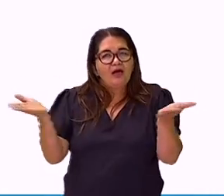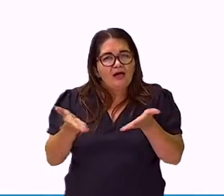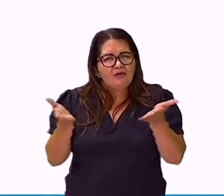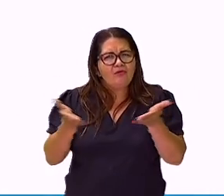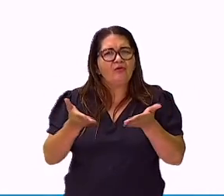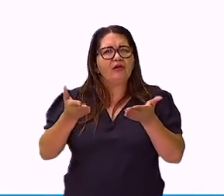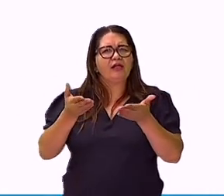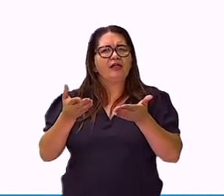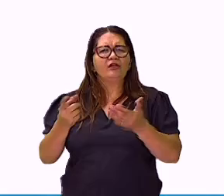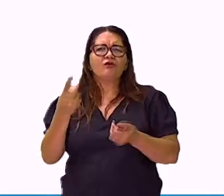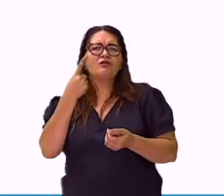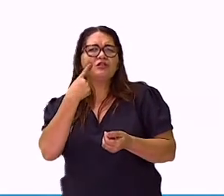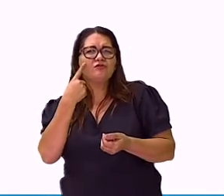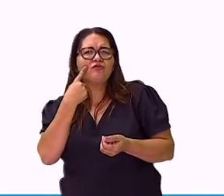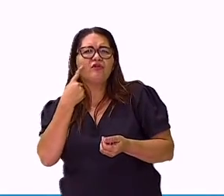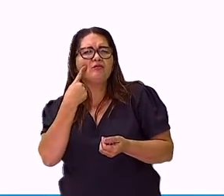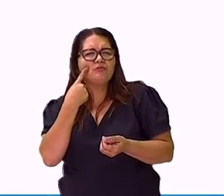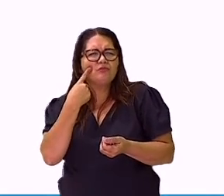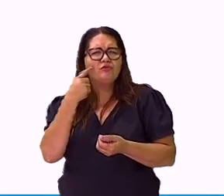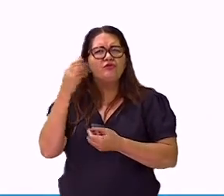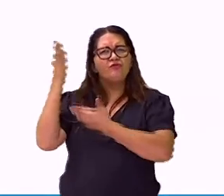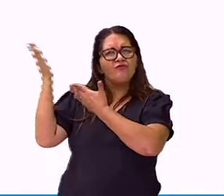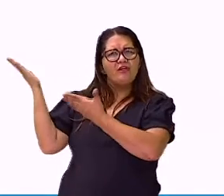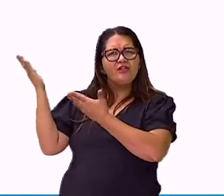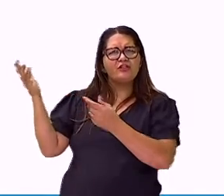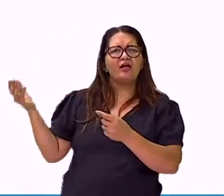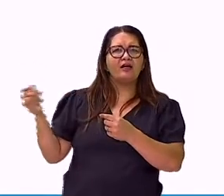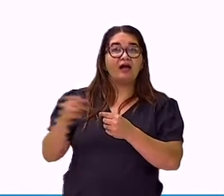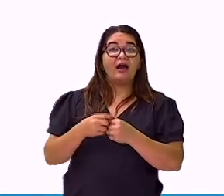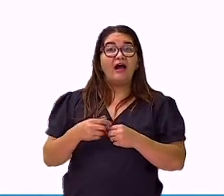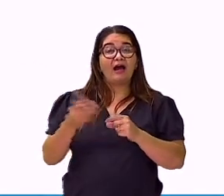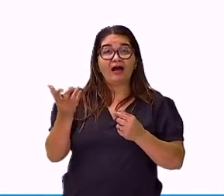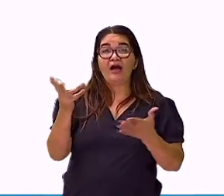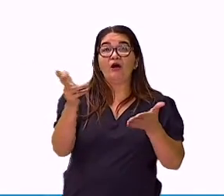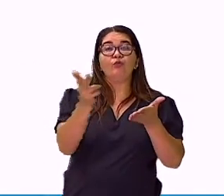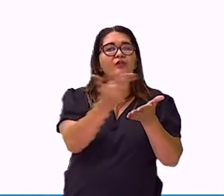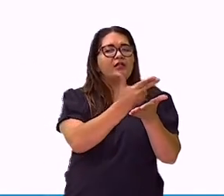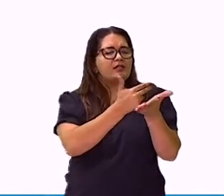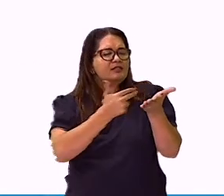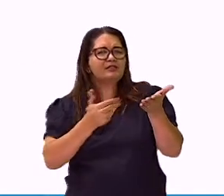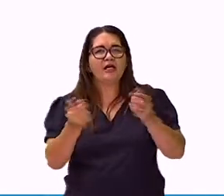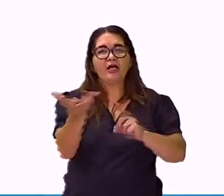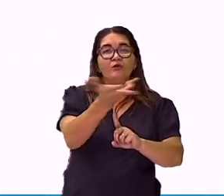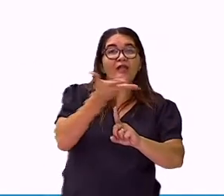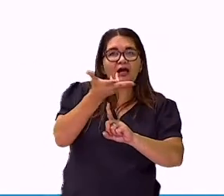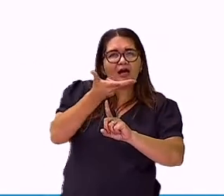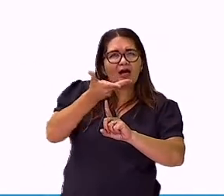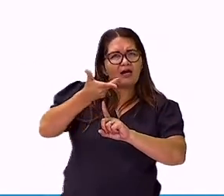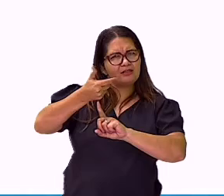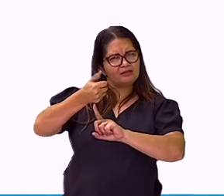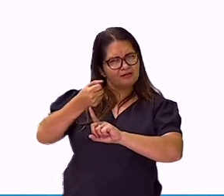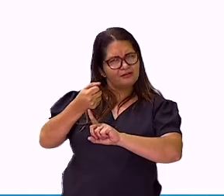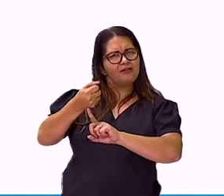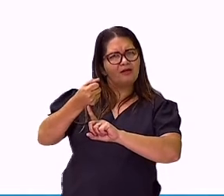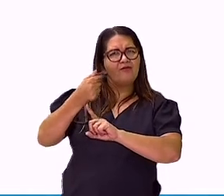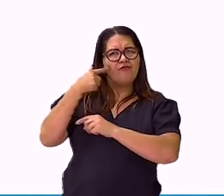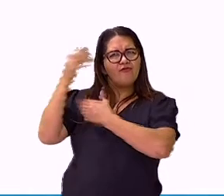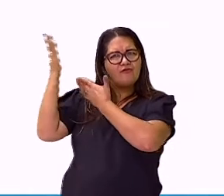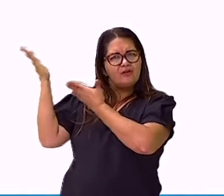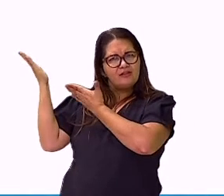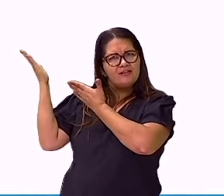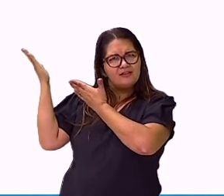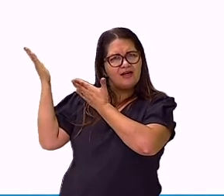temos a arte, né, arquitetônica dos persas. Olha, uma arte